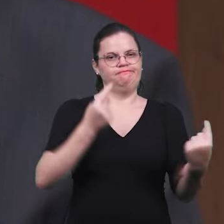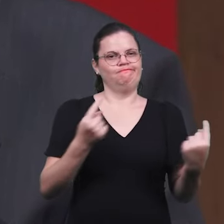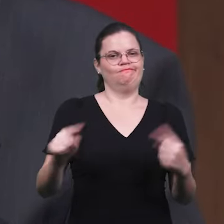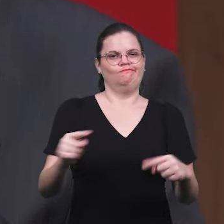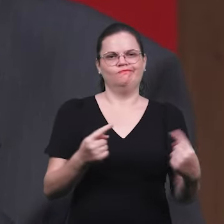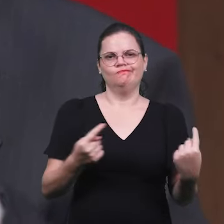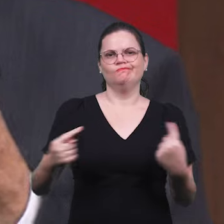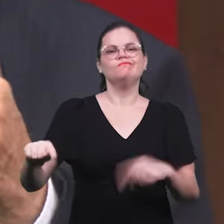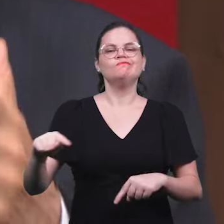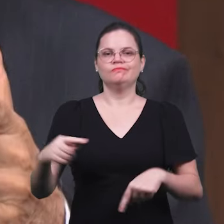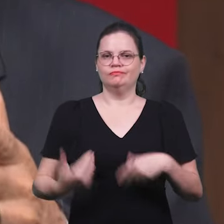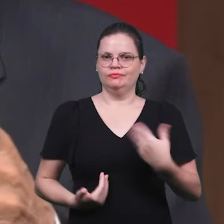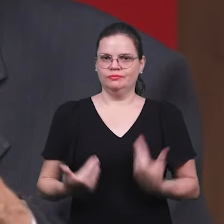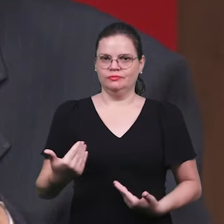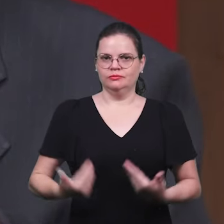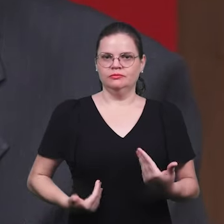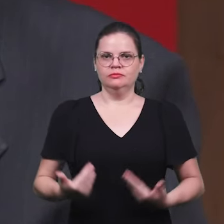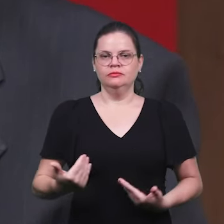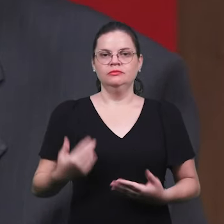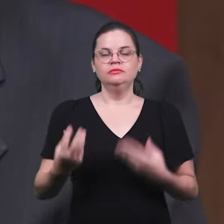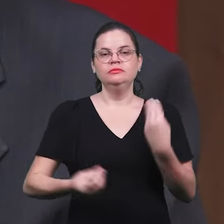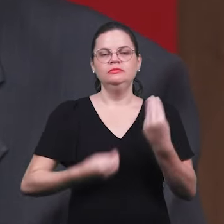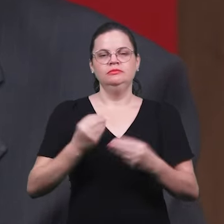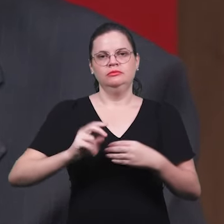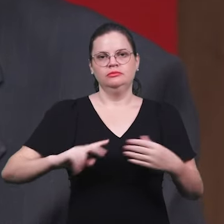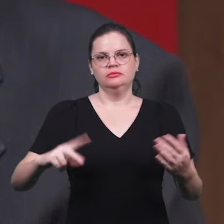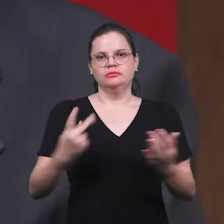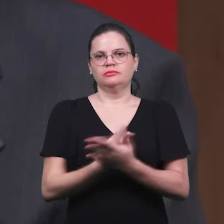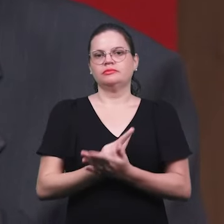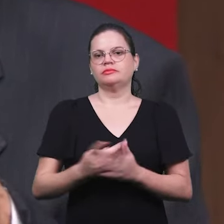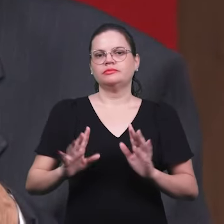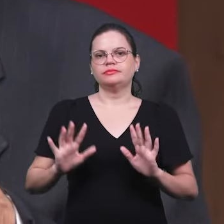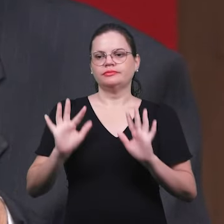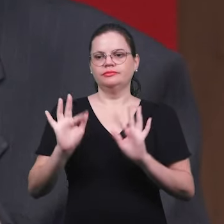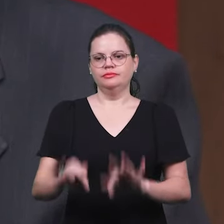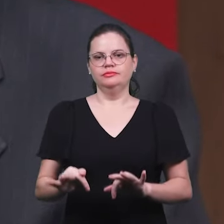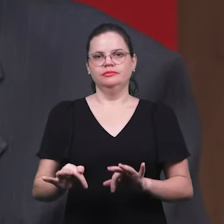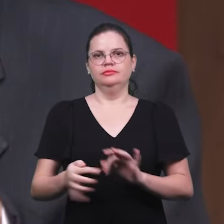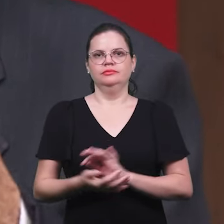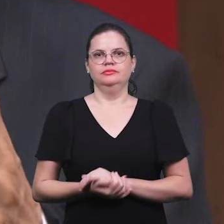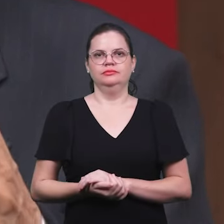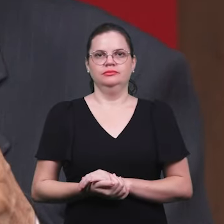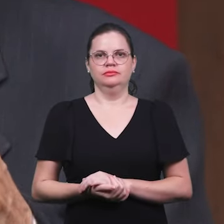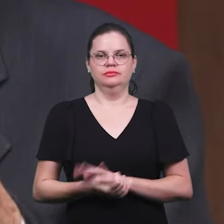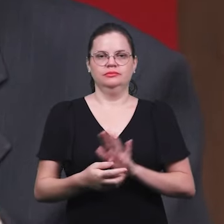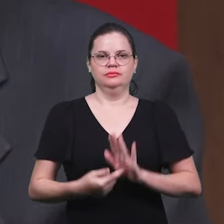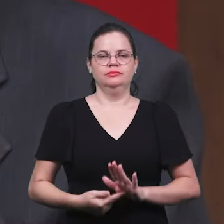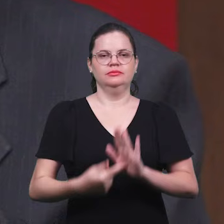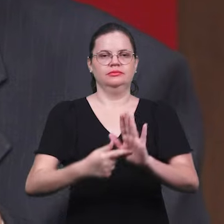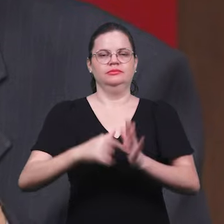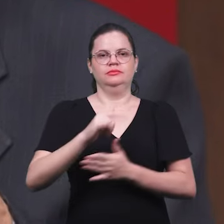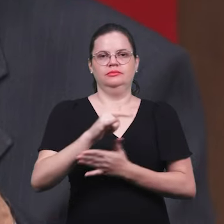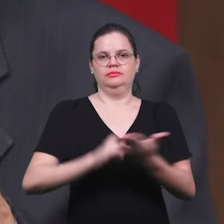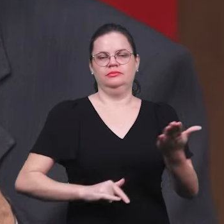à Igreja e o fim dessas perseguições com o chamado Edito de